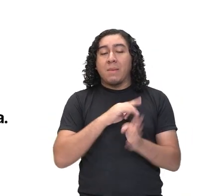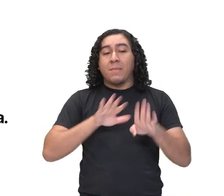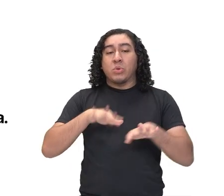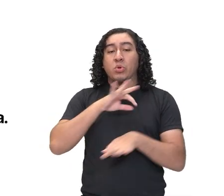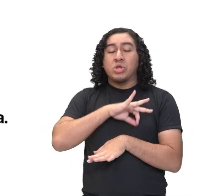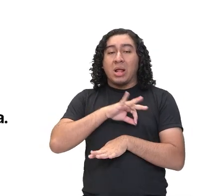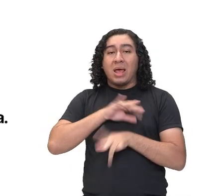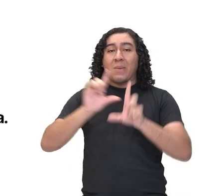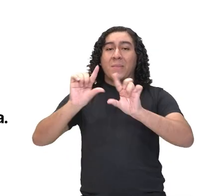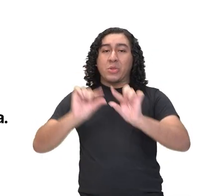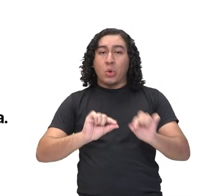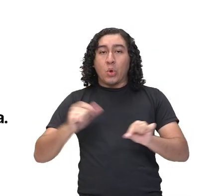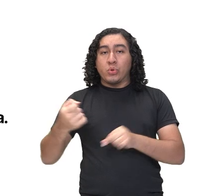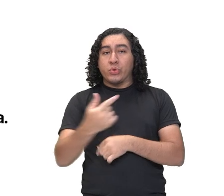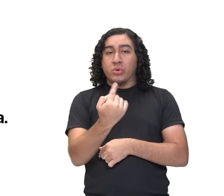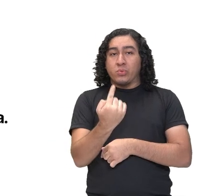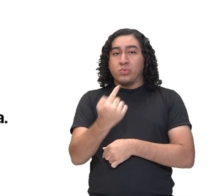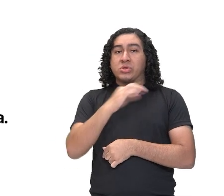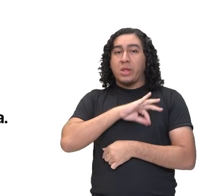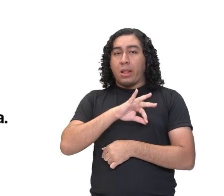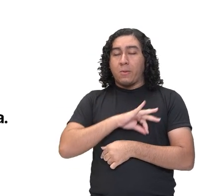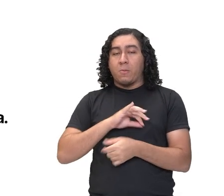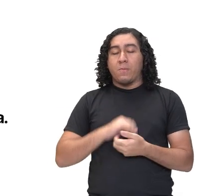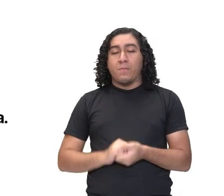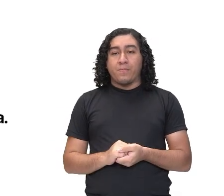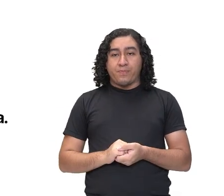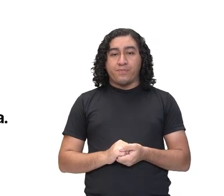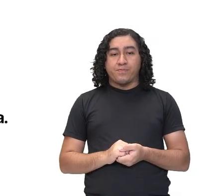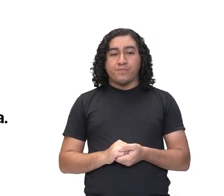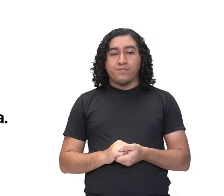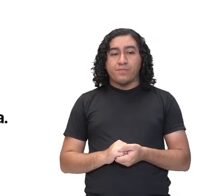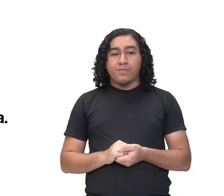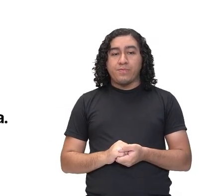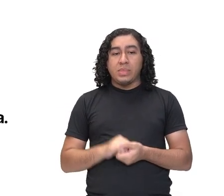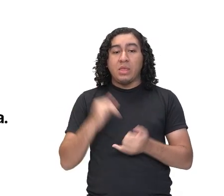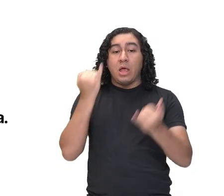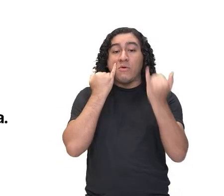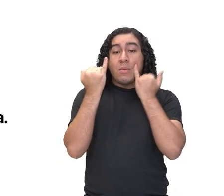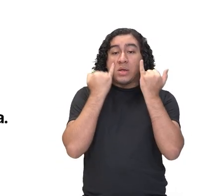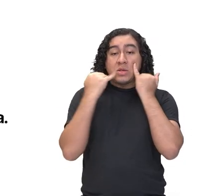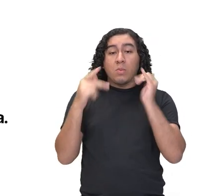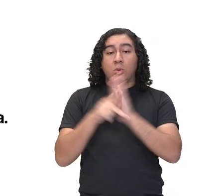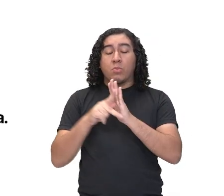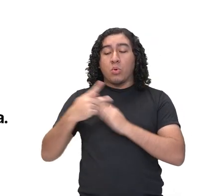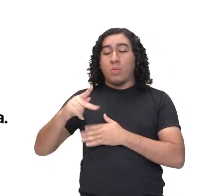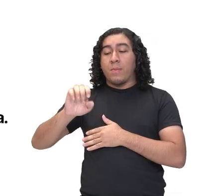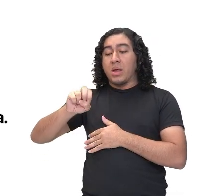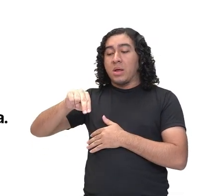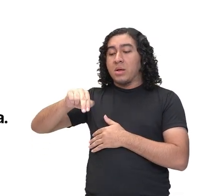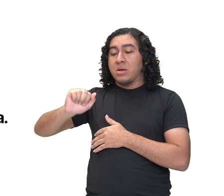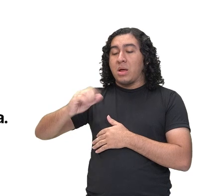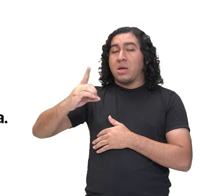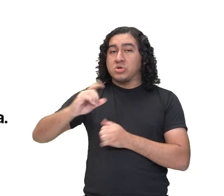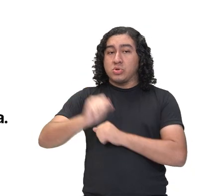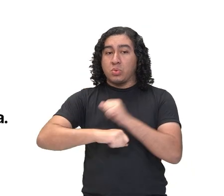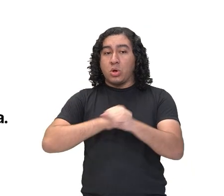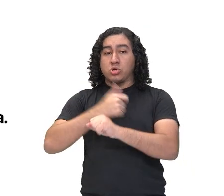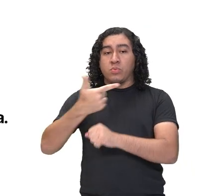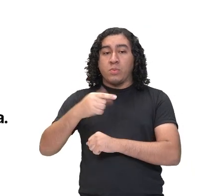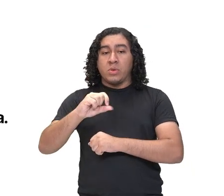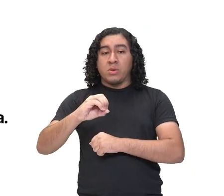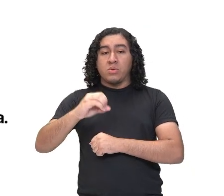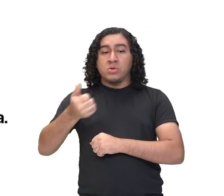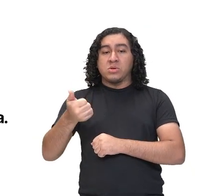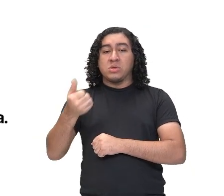capita inferior a um salário mínimo. Segundo dados da PNAD Contínua 2016, entre